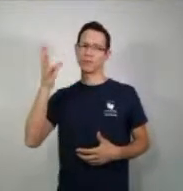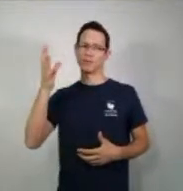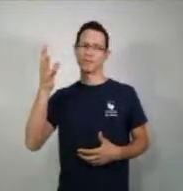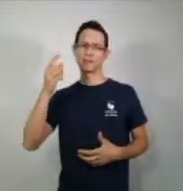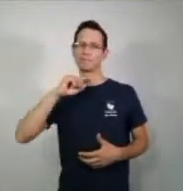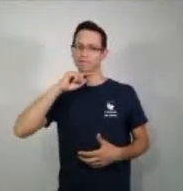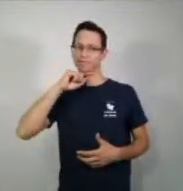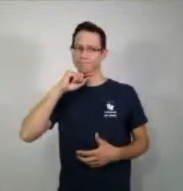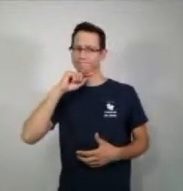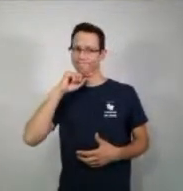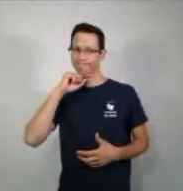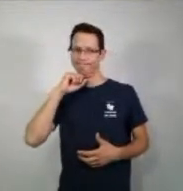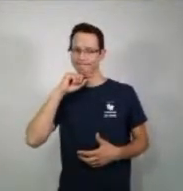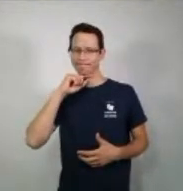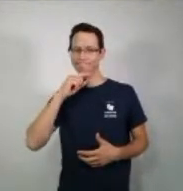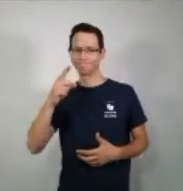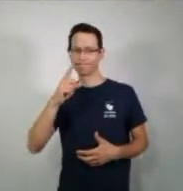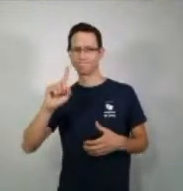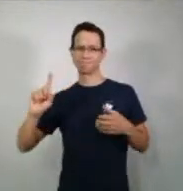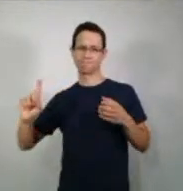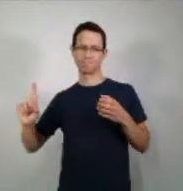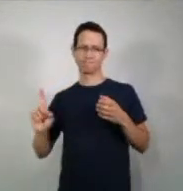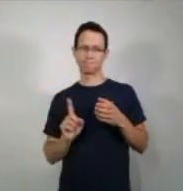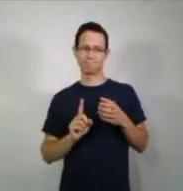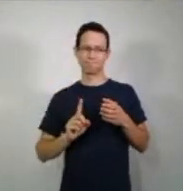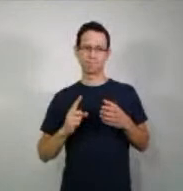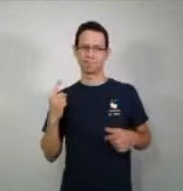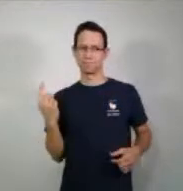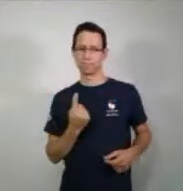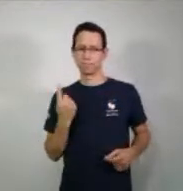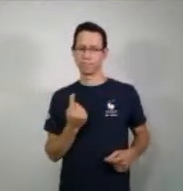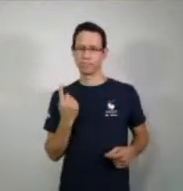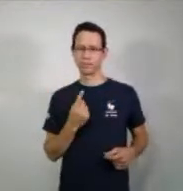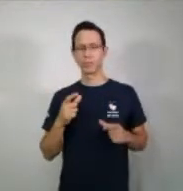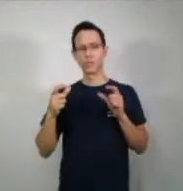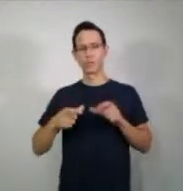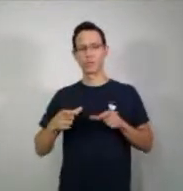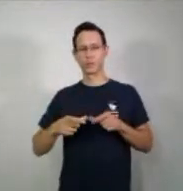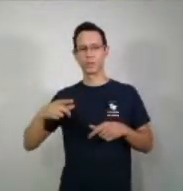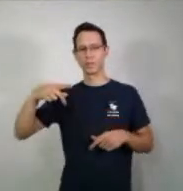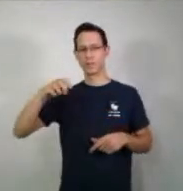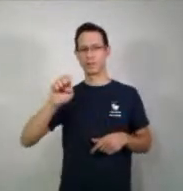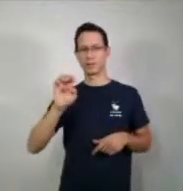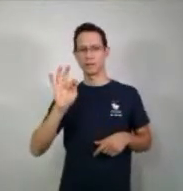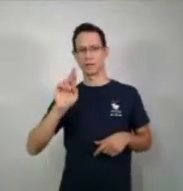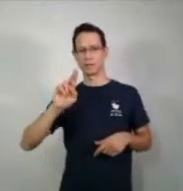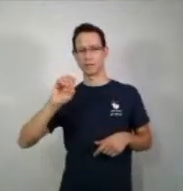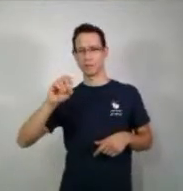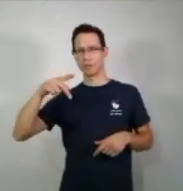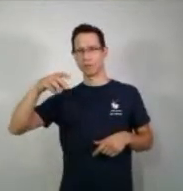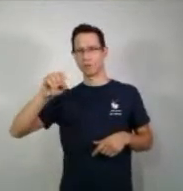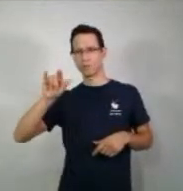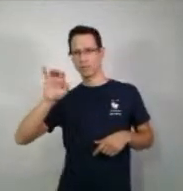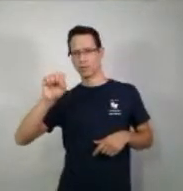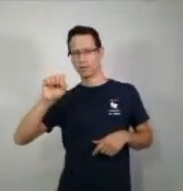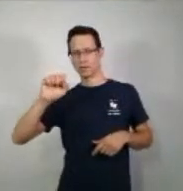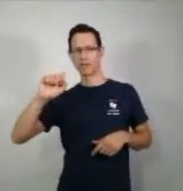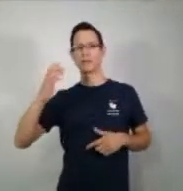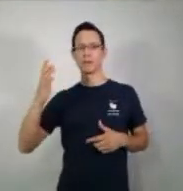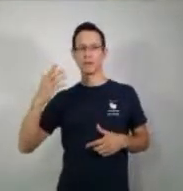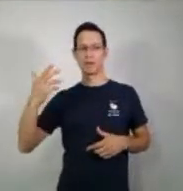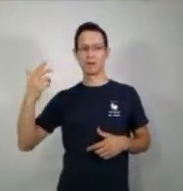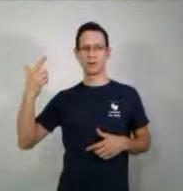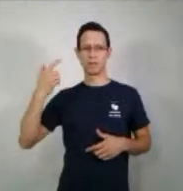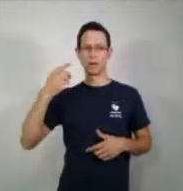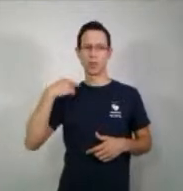conseguiu se integrar, ficou muito isolado em Petrópolis e tal, e acabou, né, se suicidando. Que é um episódio